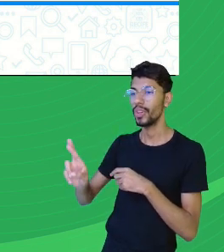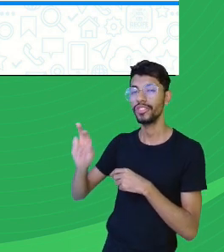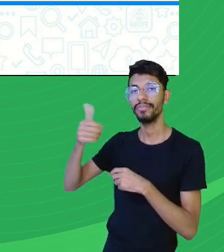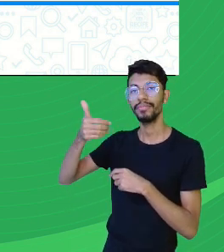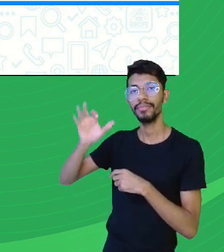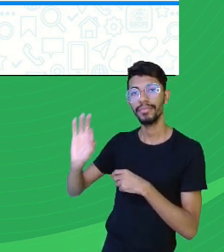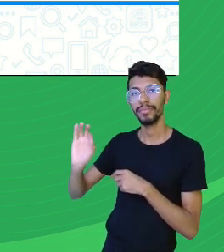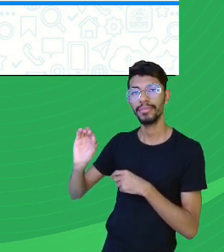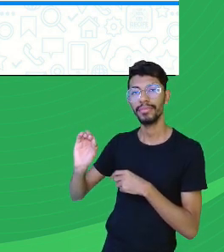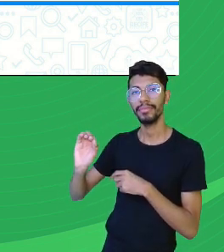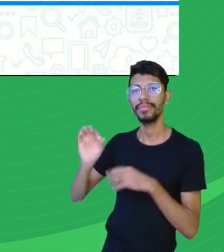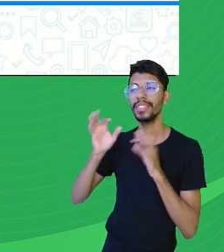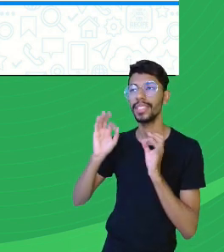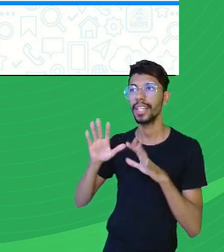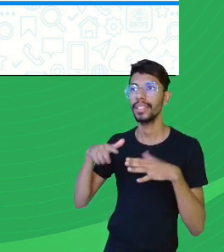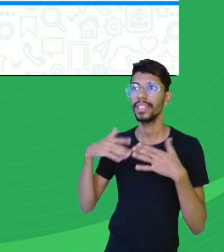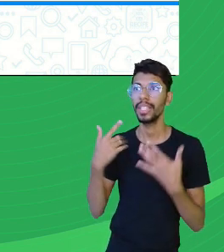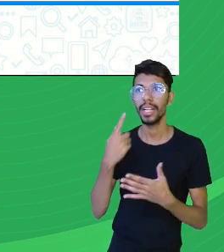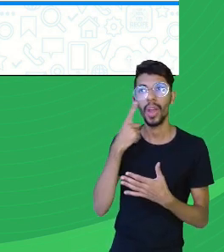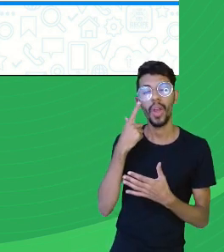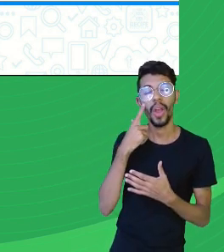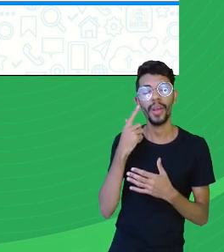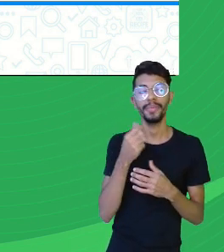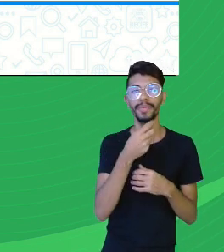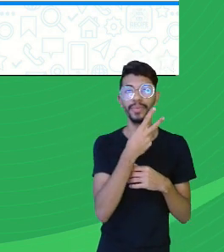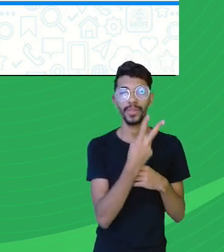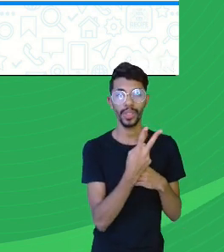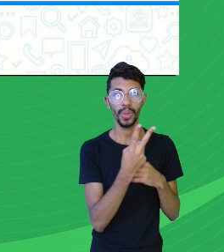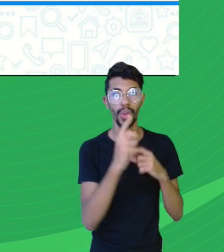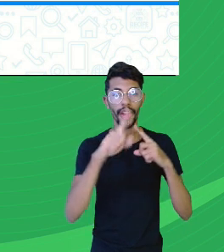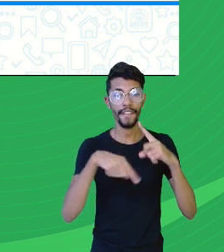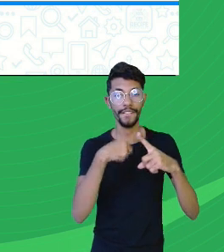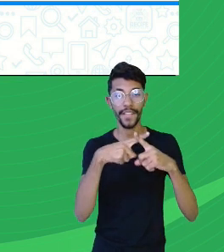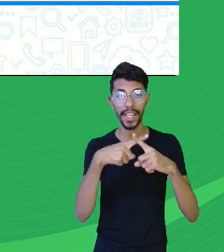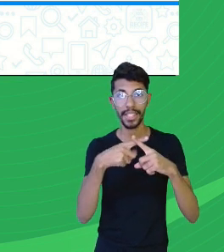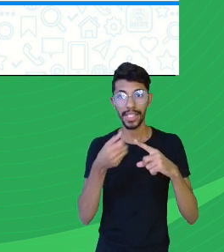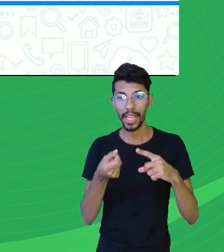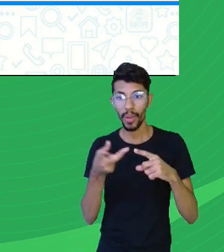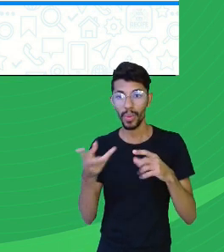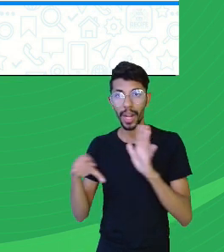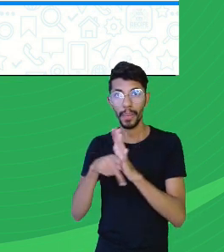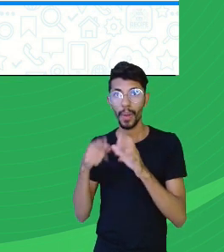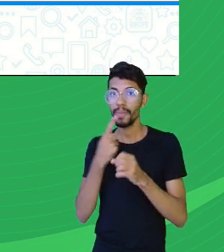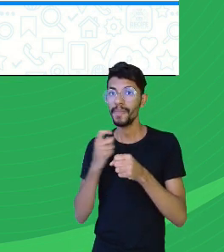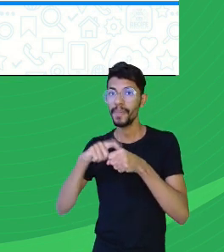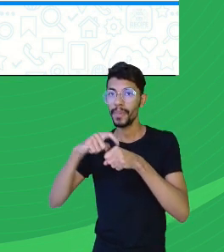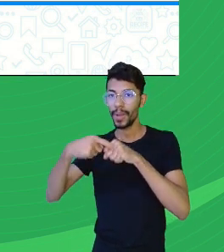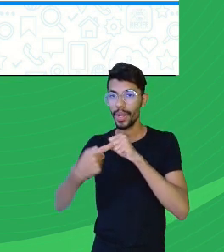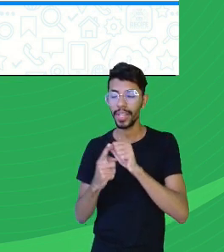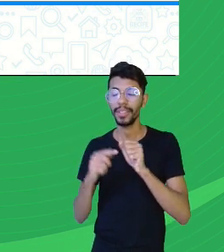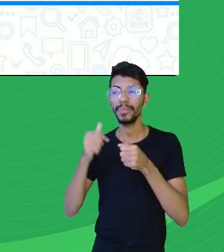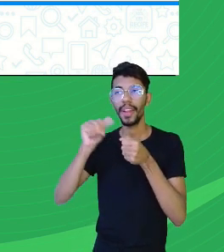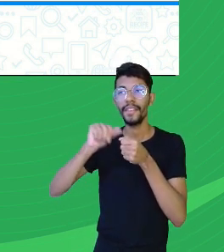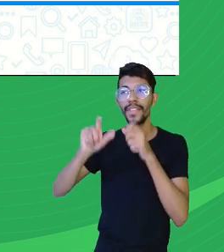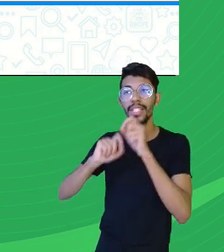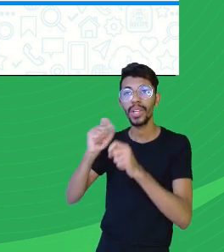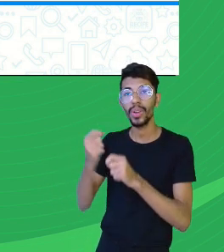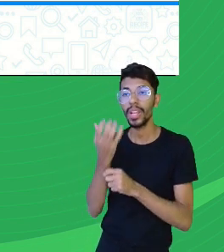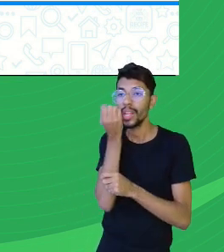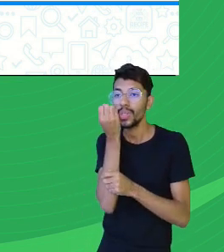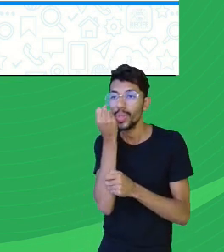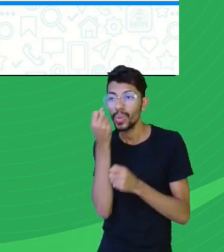de morangos. 2 vezes a quantidade de morangos para fazer 2 copos. E